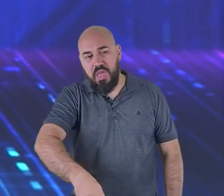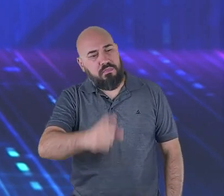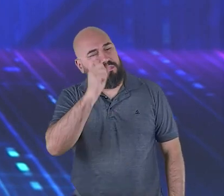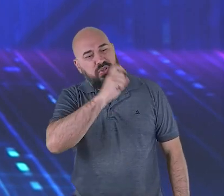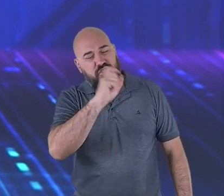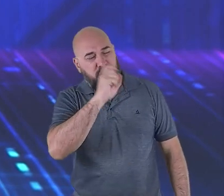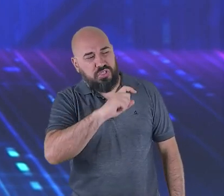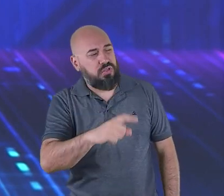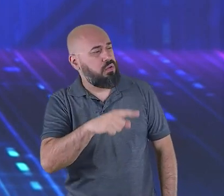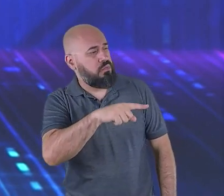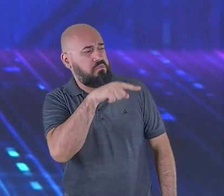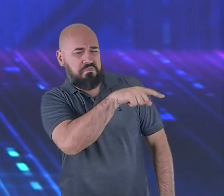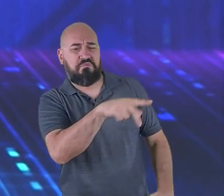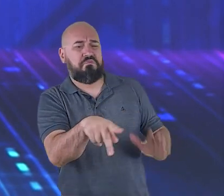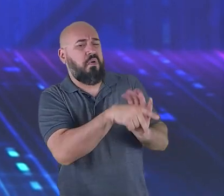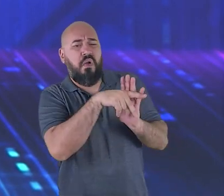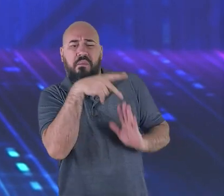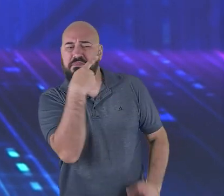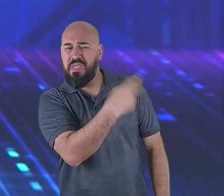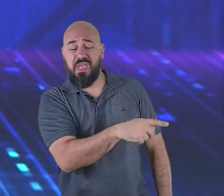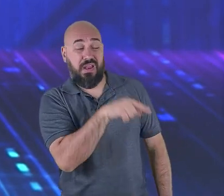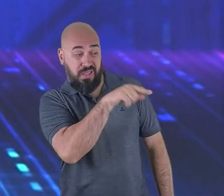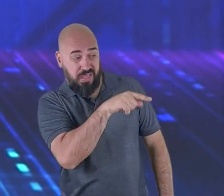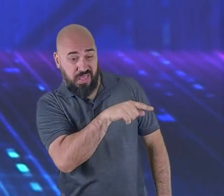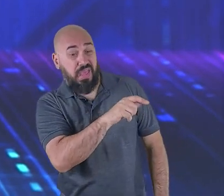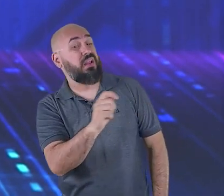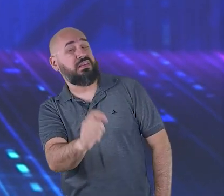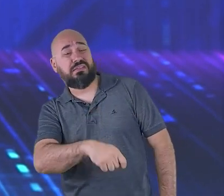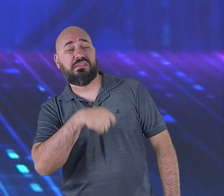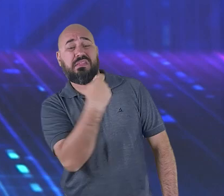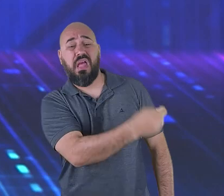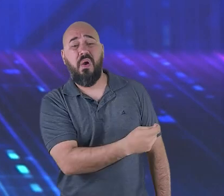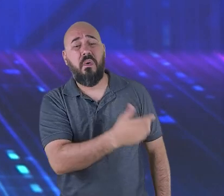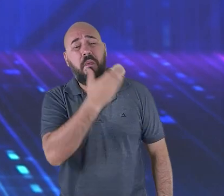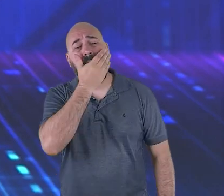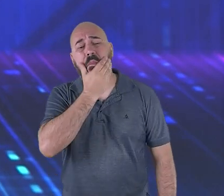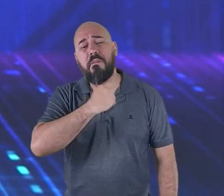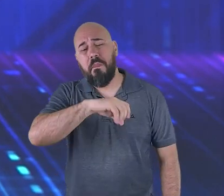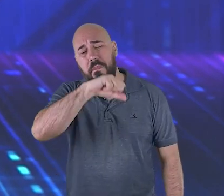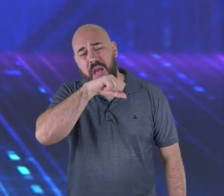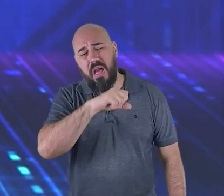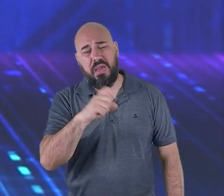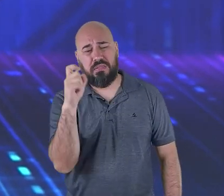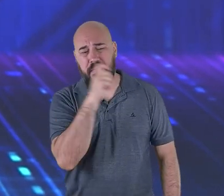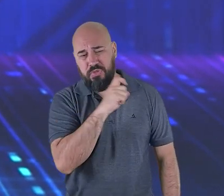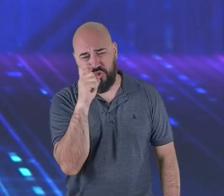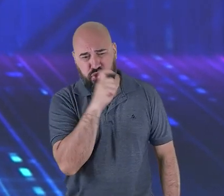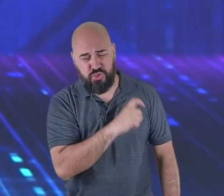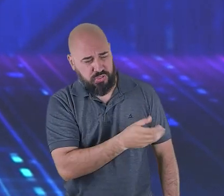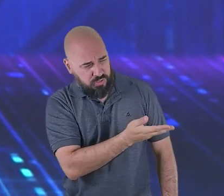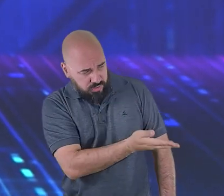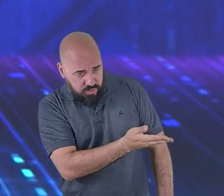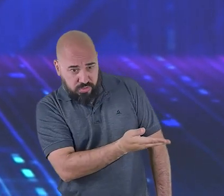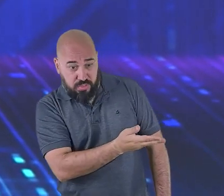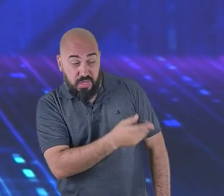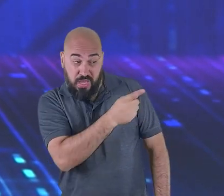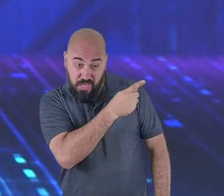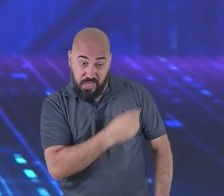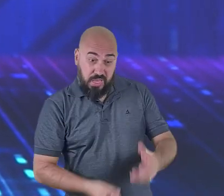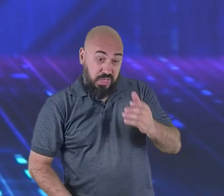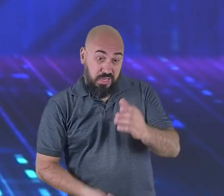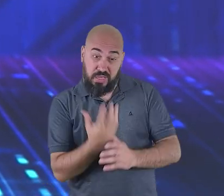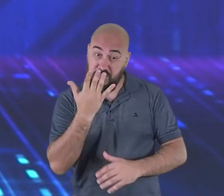porque isso a ele é próprio. Ele é mentiroso e é o pai da mentira, é o autor